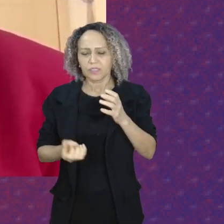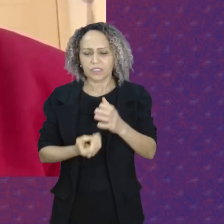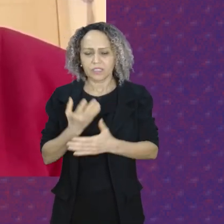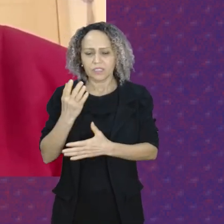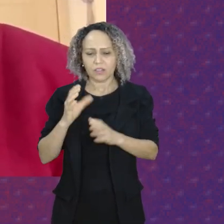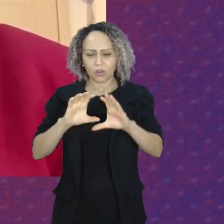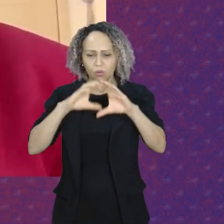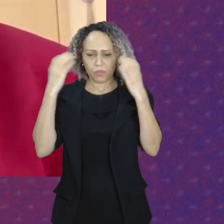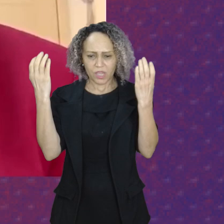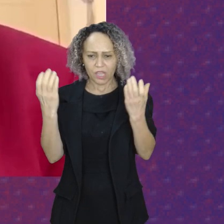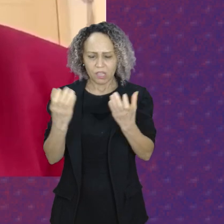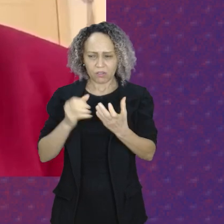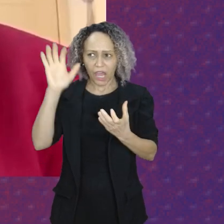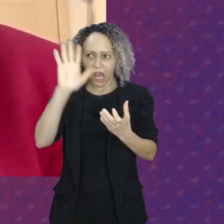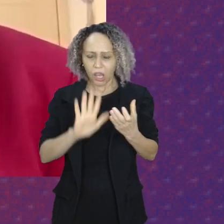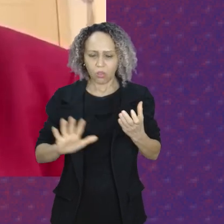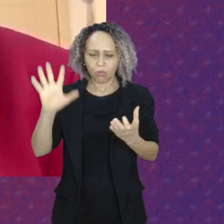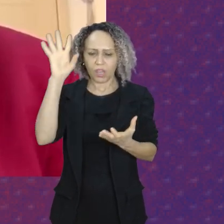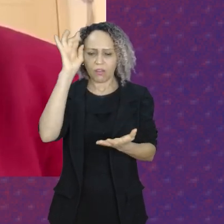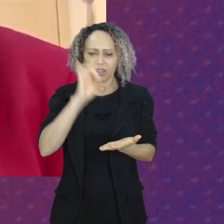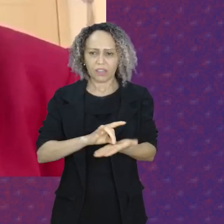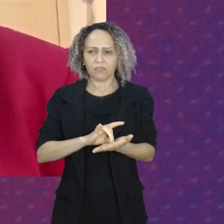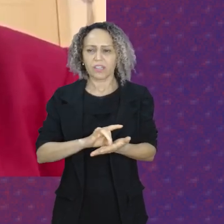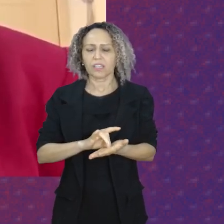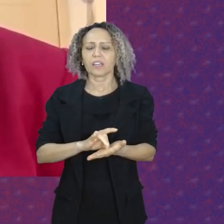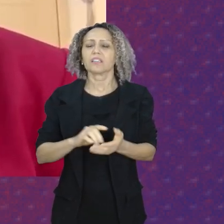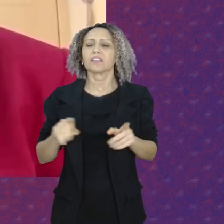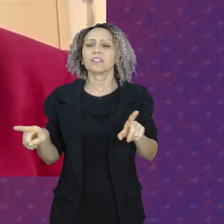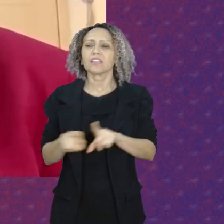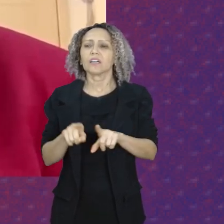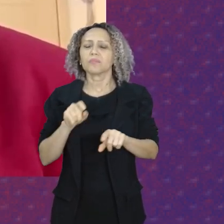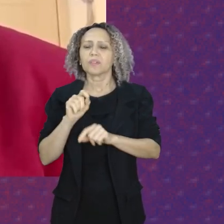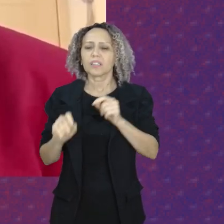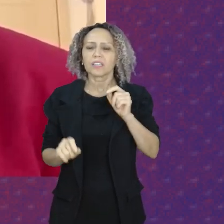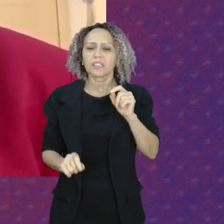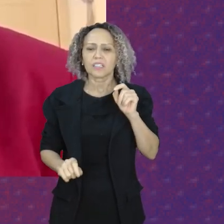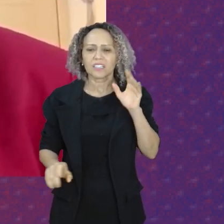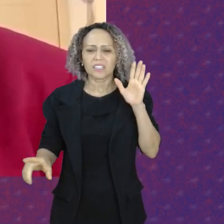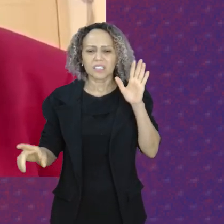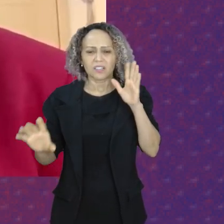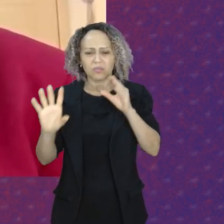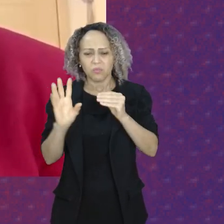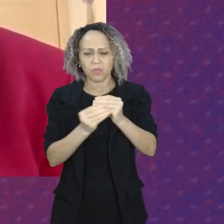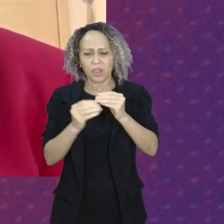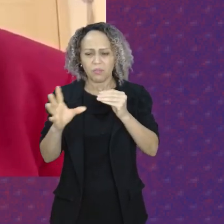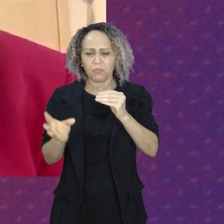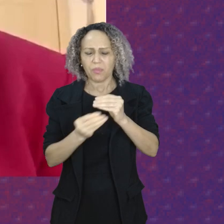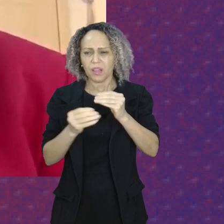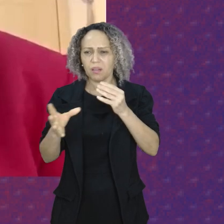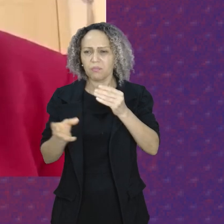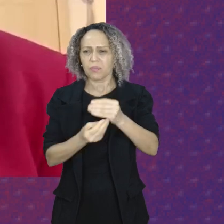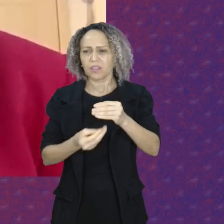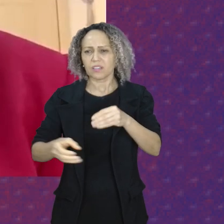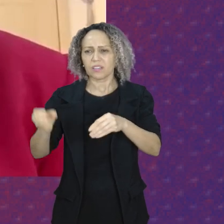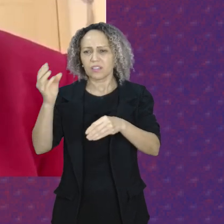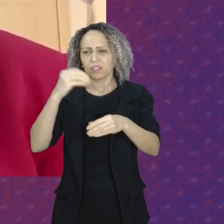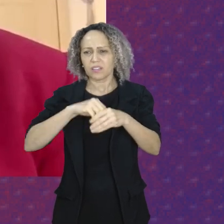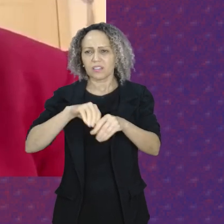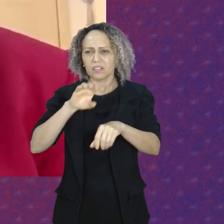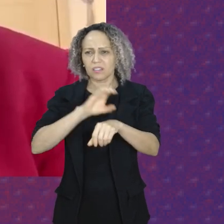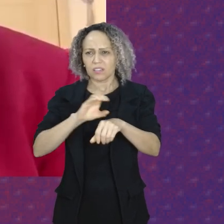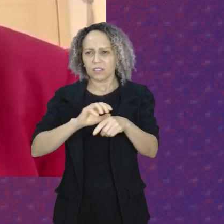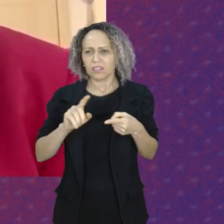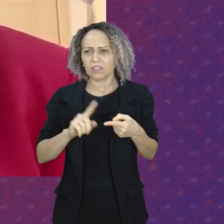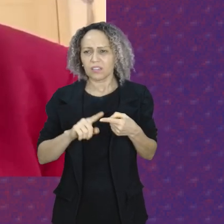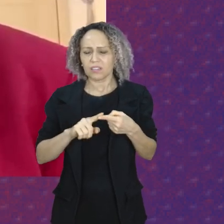Verdade, e foram promulgadas importantes emendas constitucionais, né, a emenda constitucional contra o